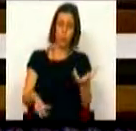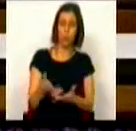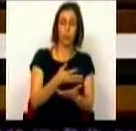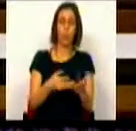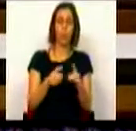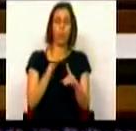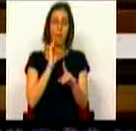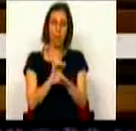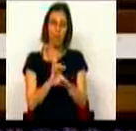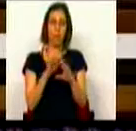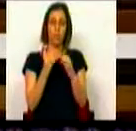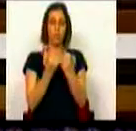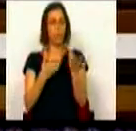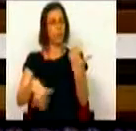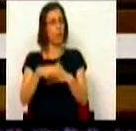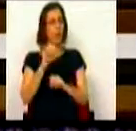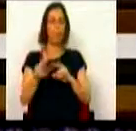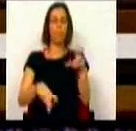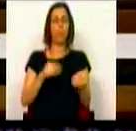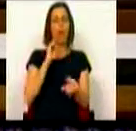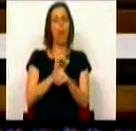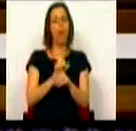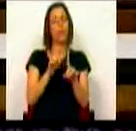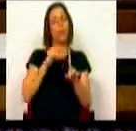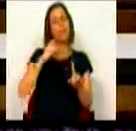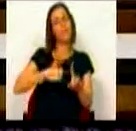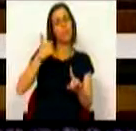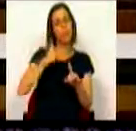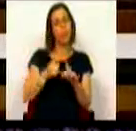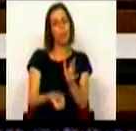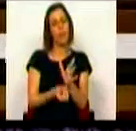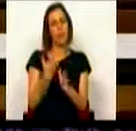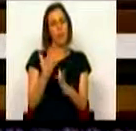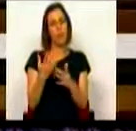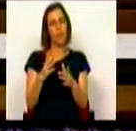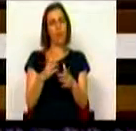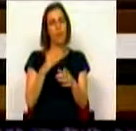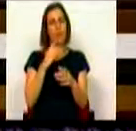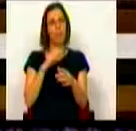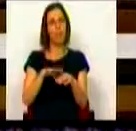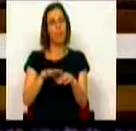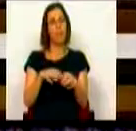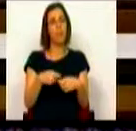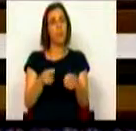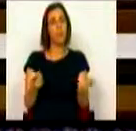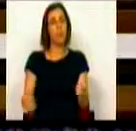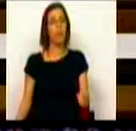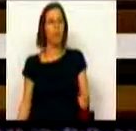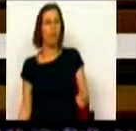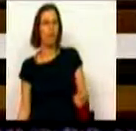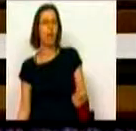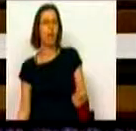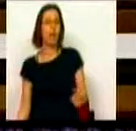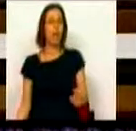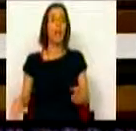que assentam as sociedades modernas e enquanto elemento fundamental da criação e distribuição de riqueza.